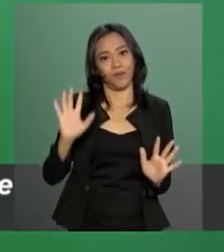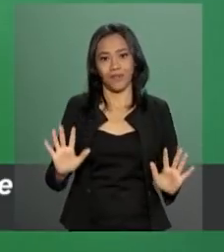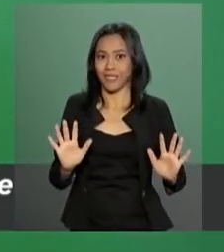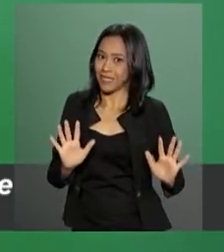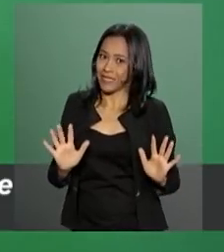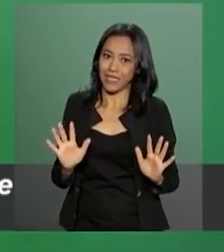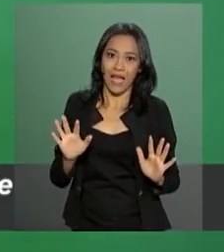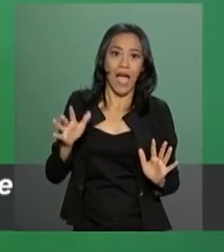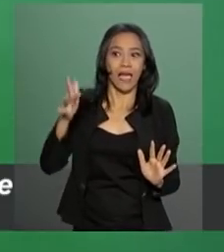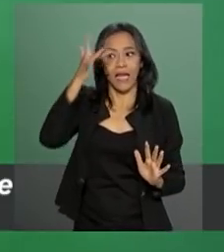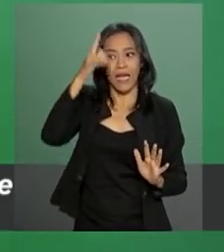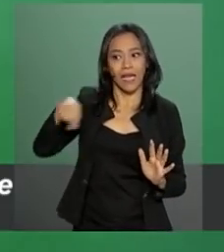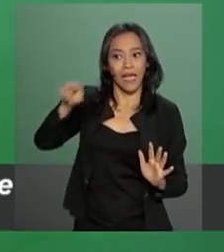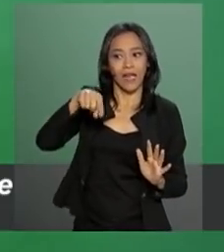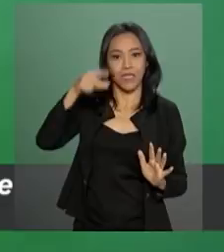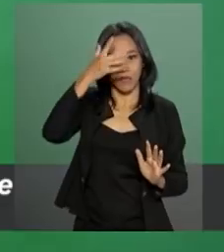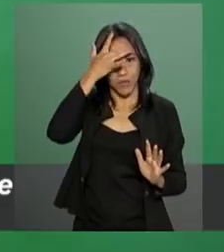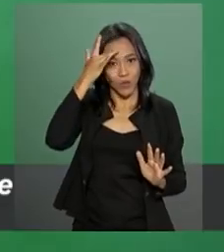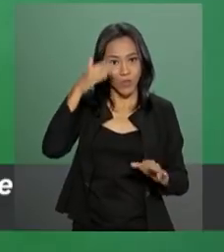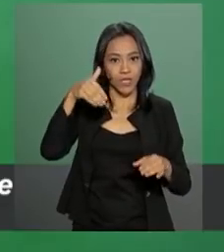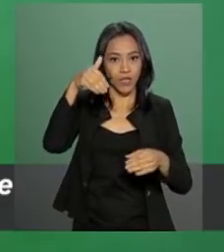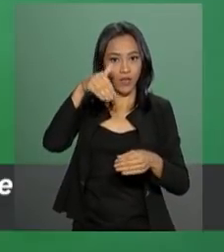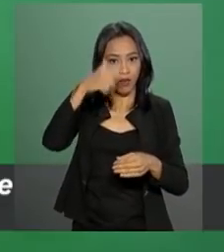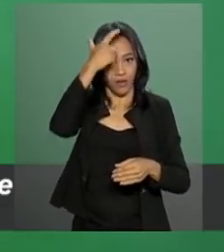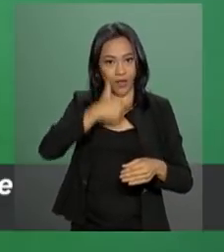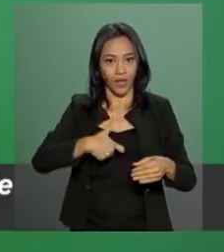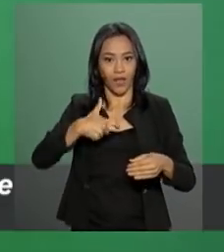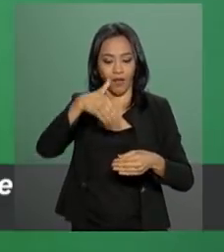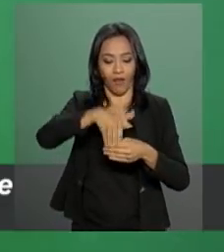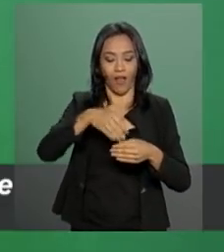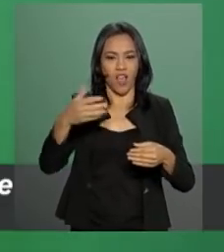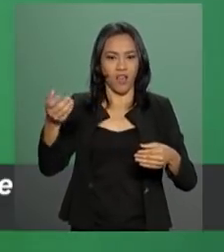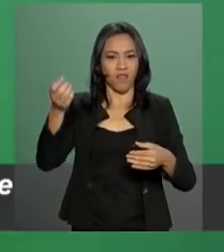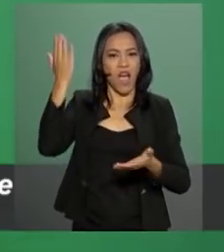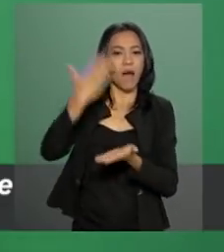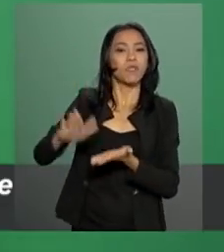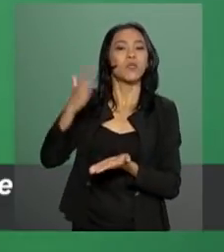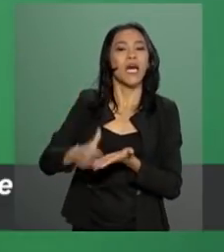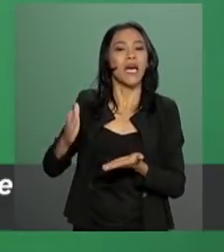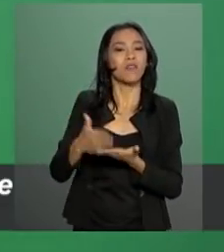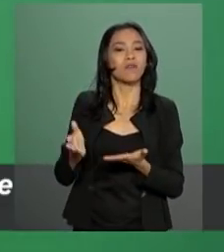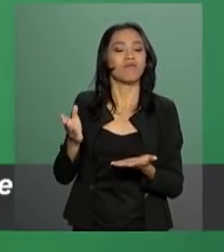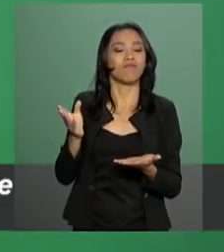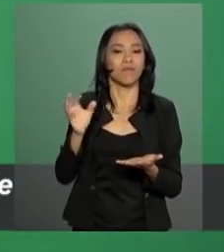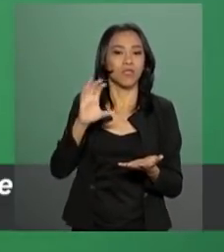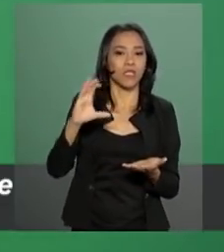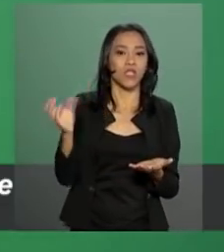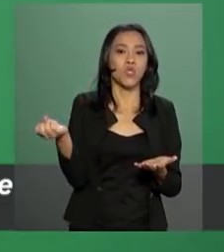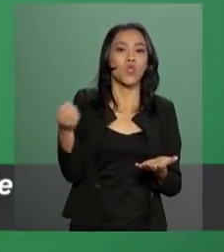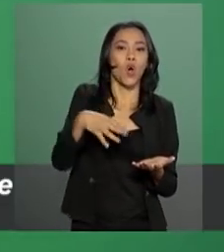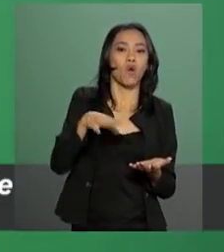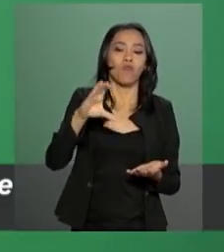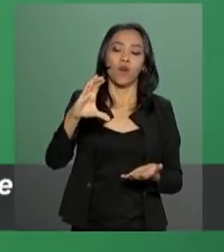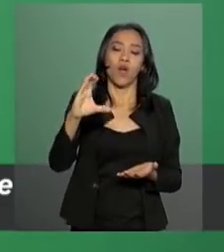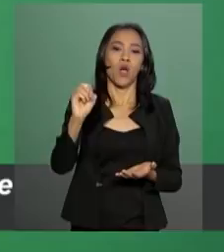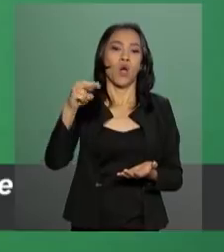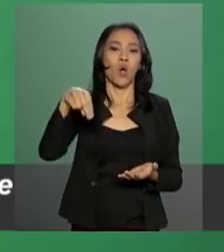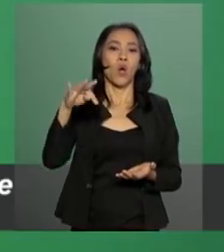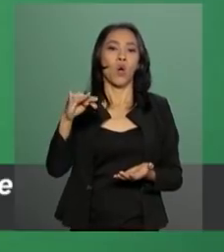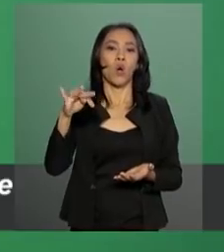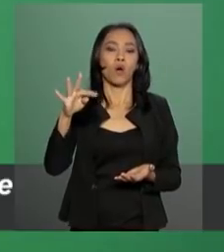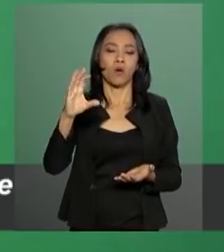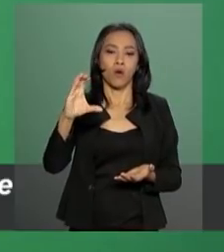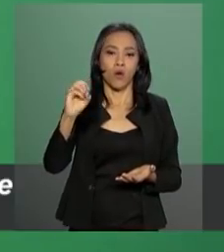aqueles que se candidatam hoje abandonar um pouco essa tese de uma nova constituinte mas ao contrário o que querem é exata é precisamente